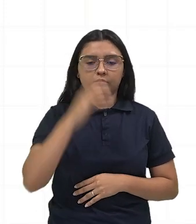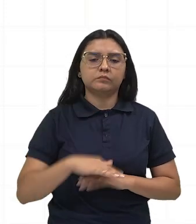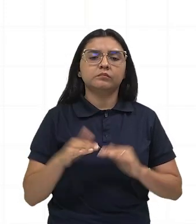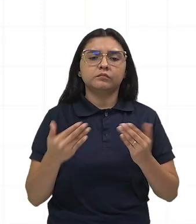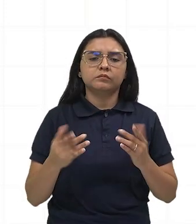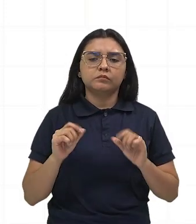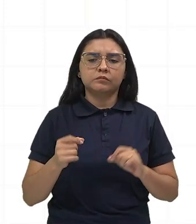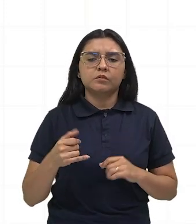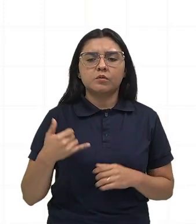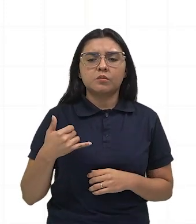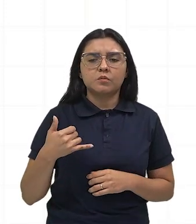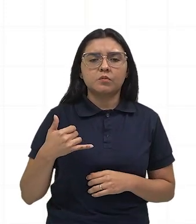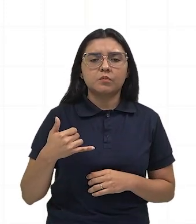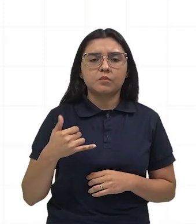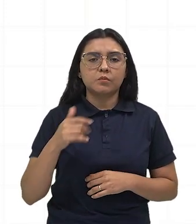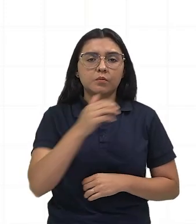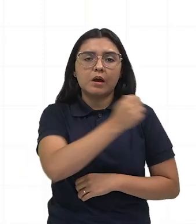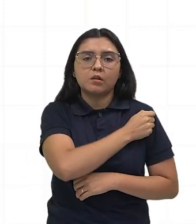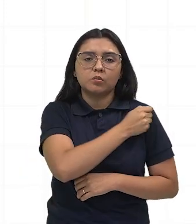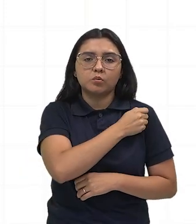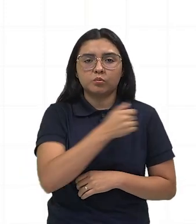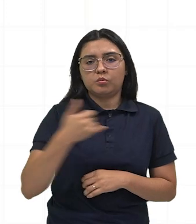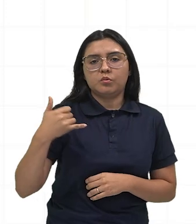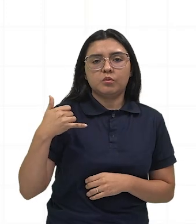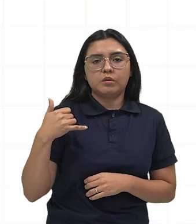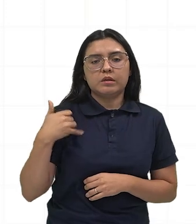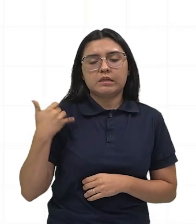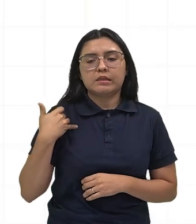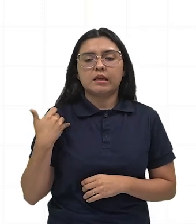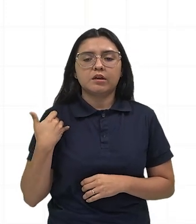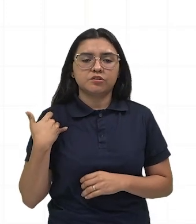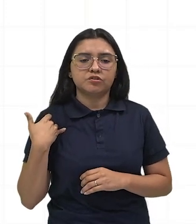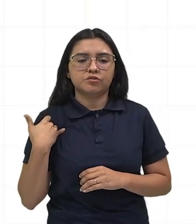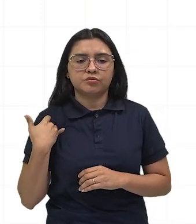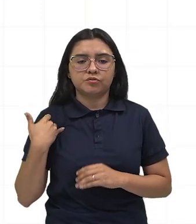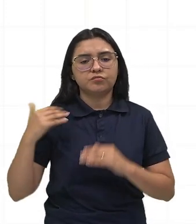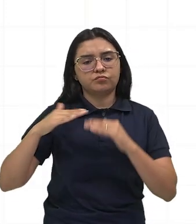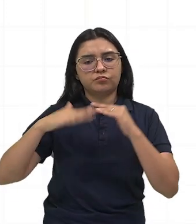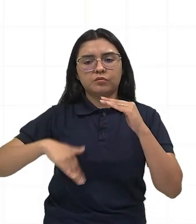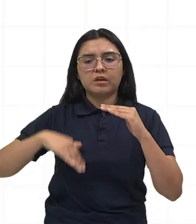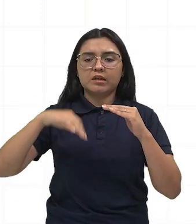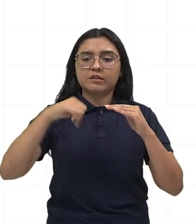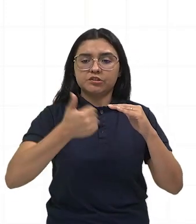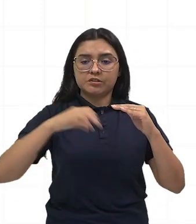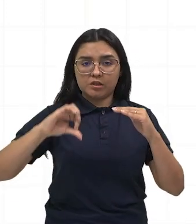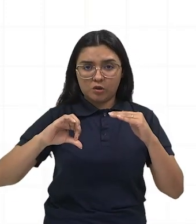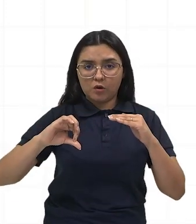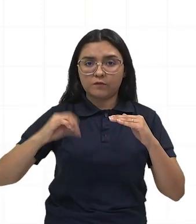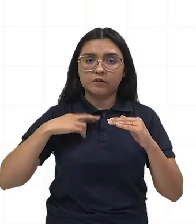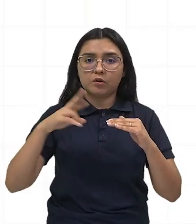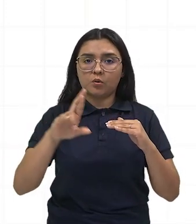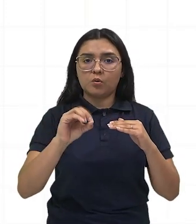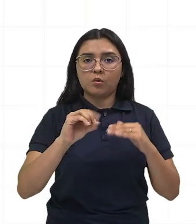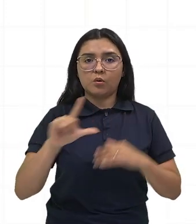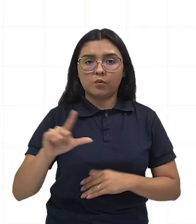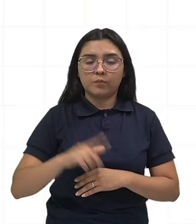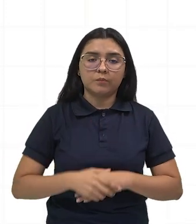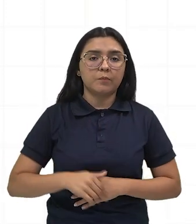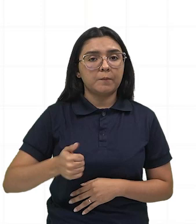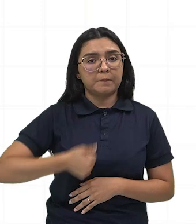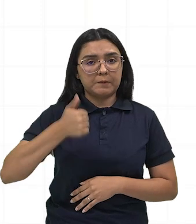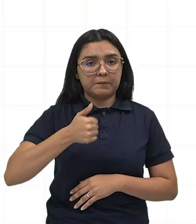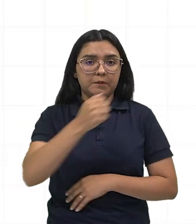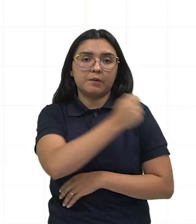aluno que tem menor idade o aluno que tem 19 anos, olha. Realizar o rol. Então, tá aqui, ó. O primeiro